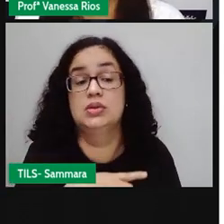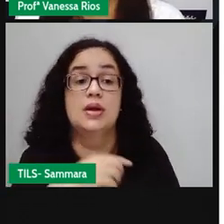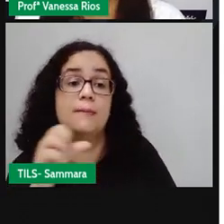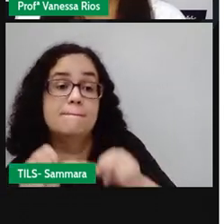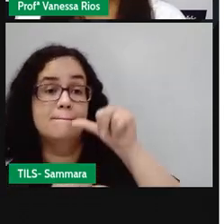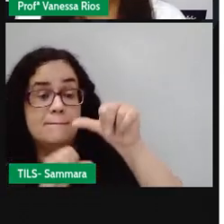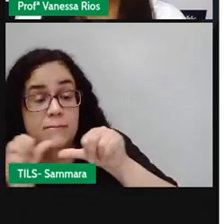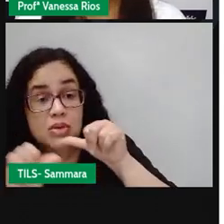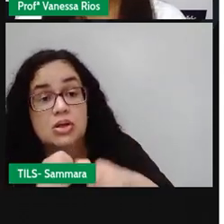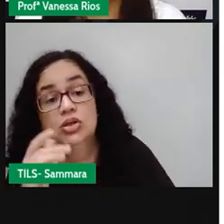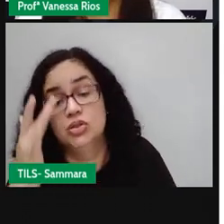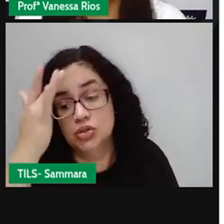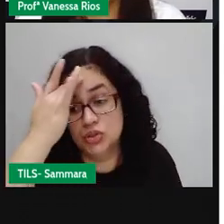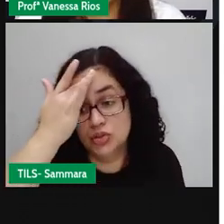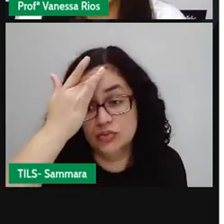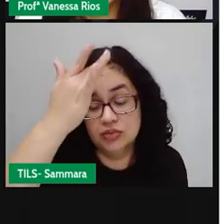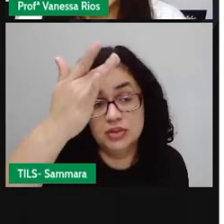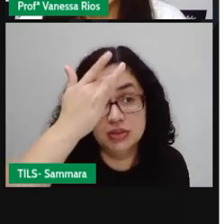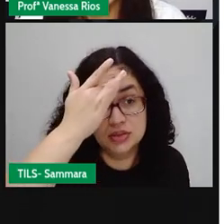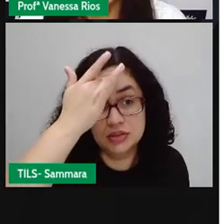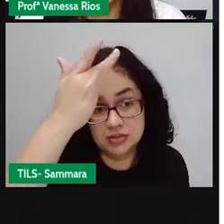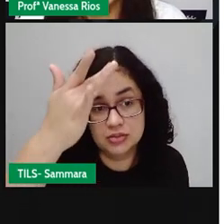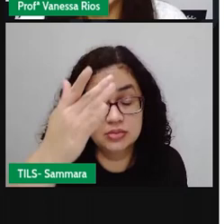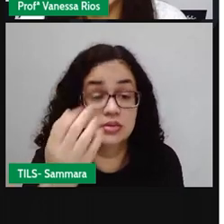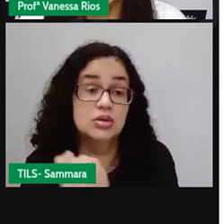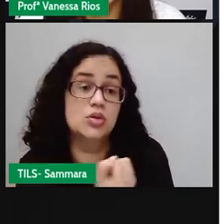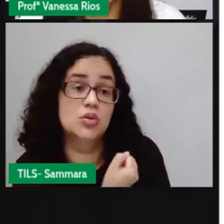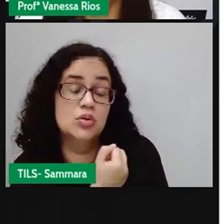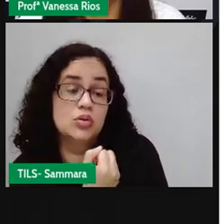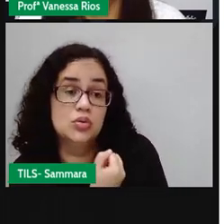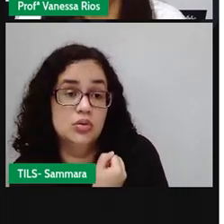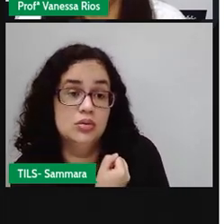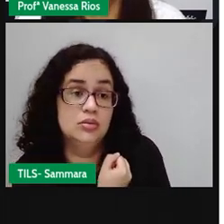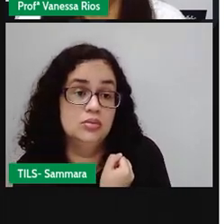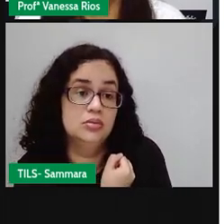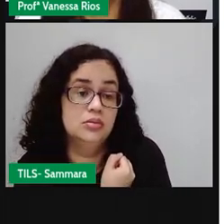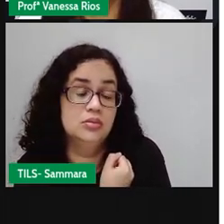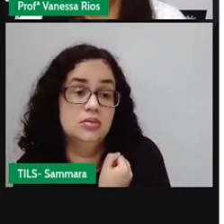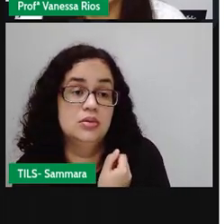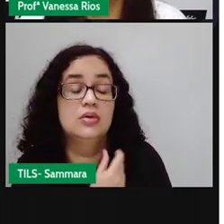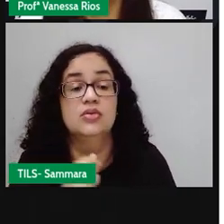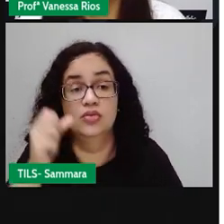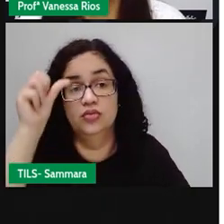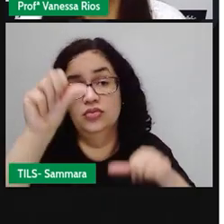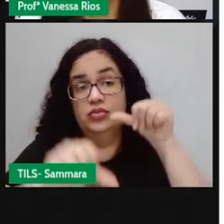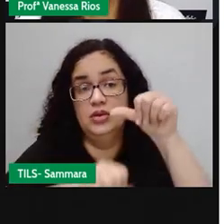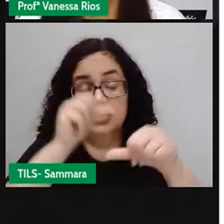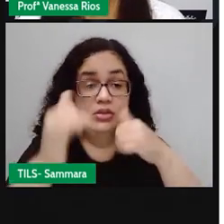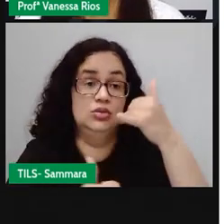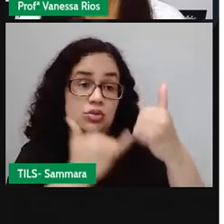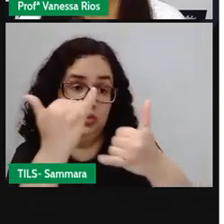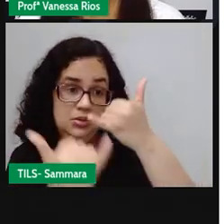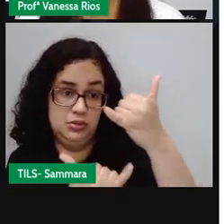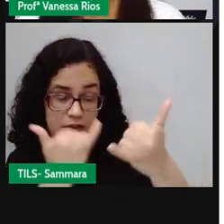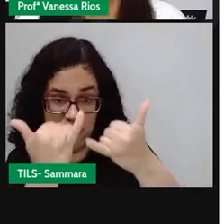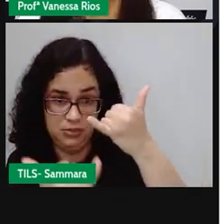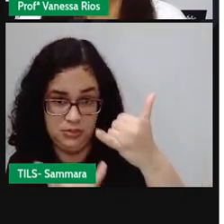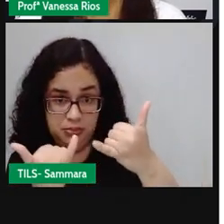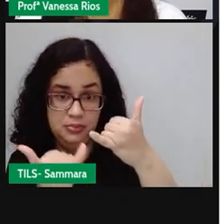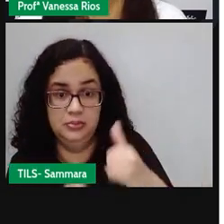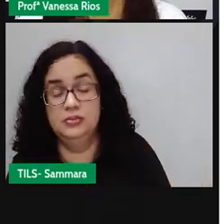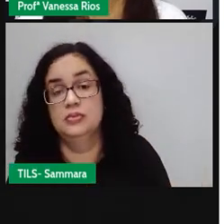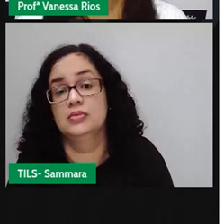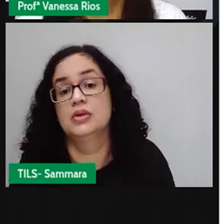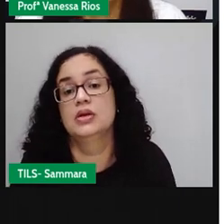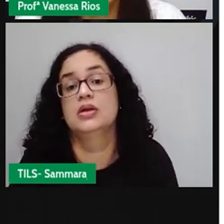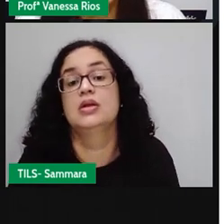porque vai facilitar na hora da produção aí, da grande variedade de brinquedos, para que